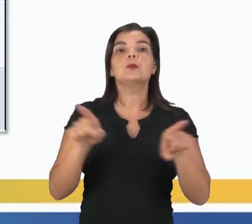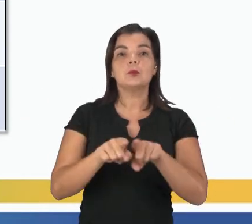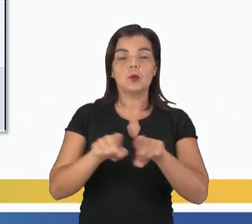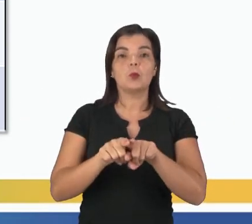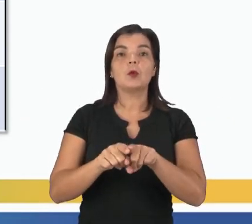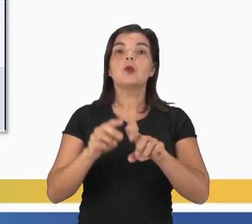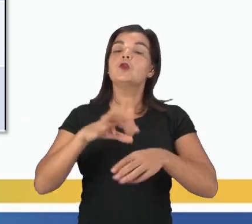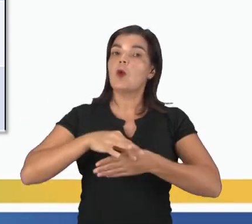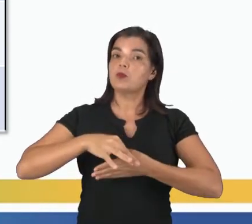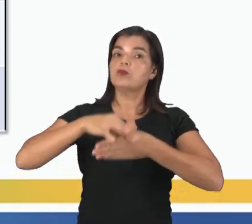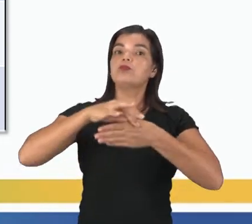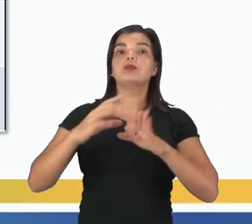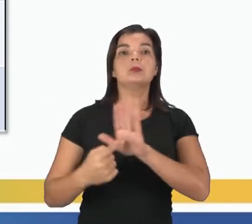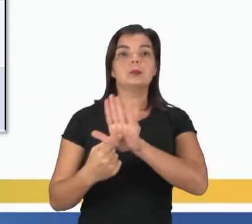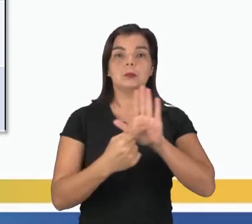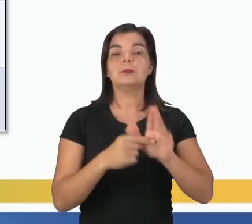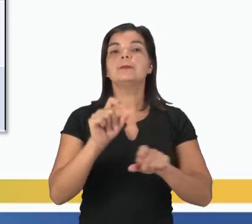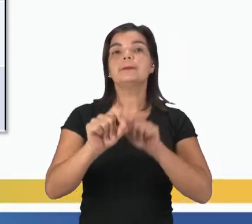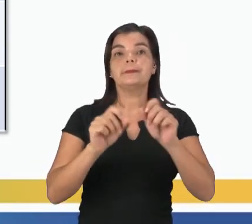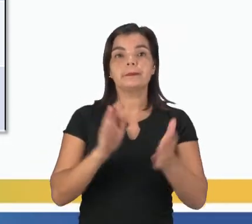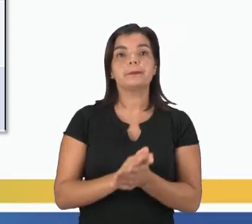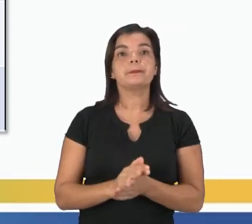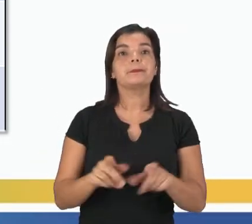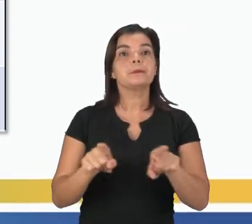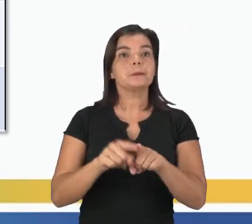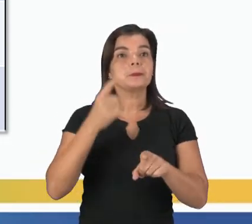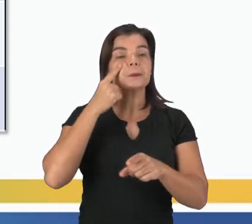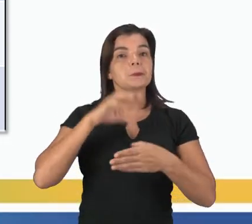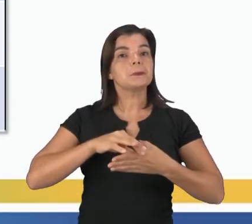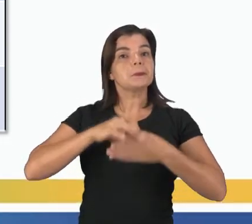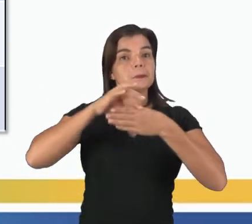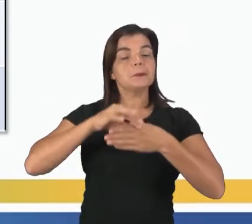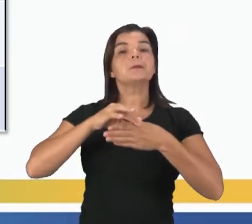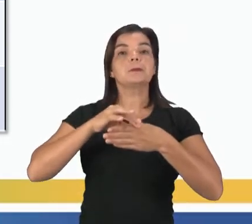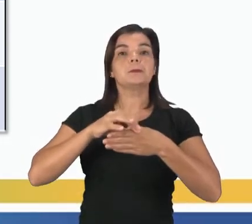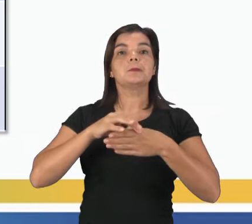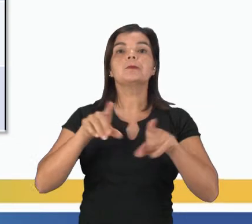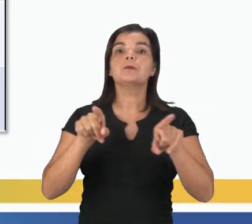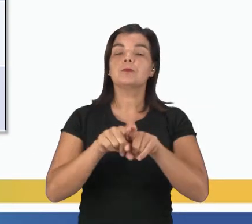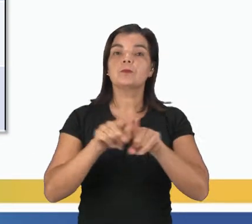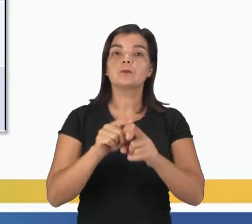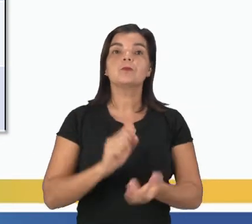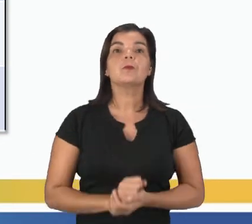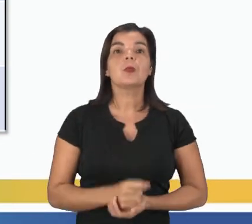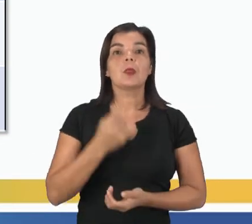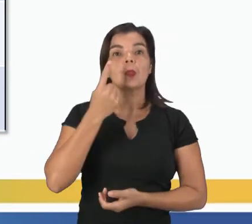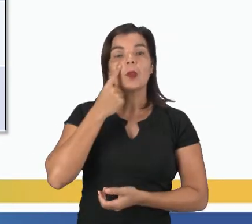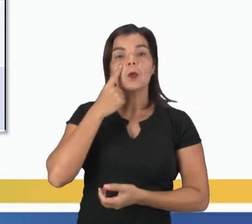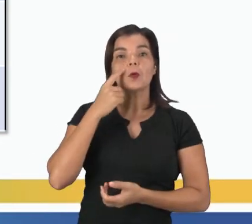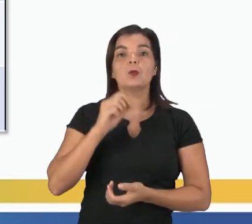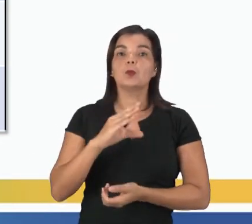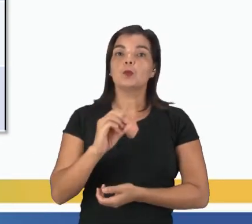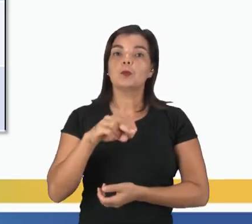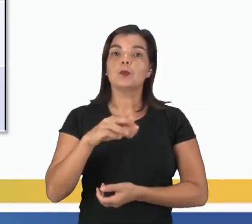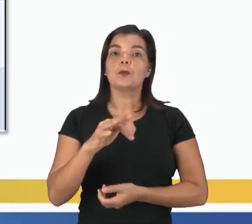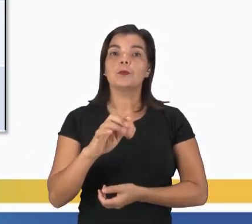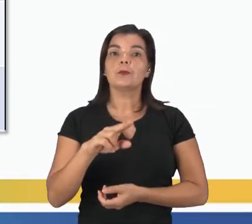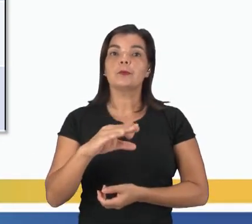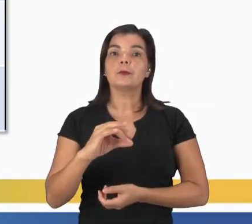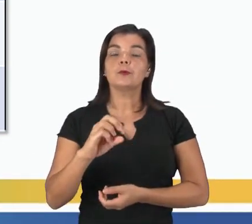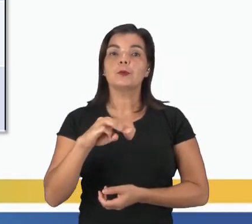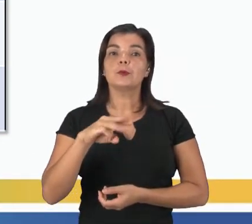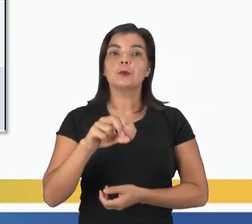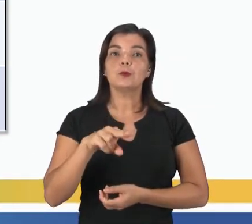estão os líderes que nós mencionamos, né? Lao Tse, líder do taoísmo, Confúcio, líder do confucionismo, e